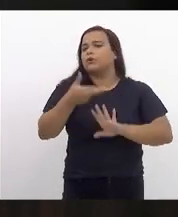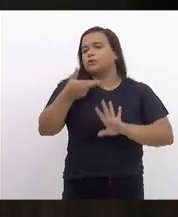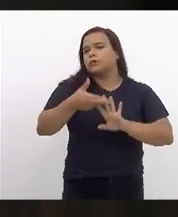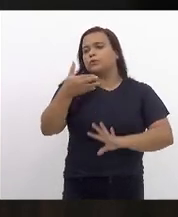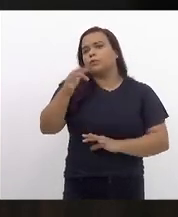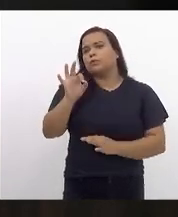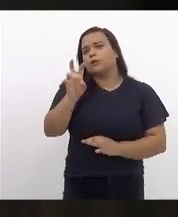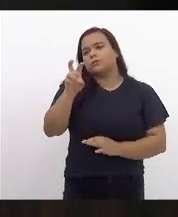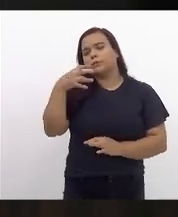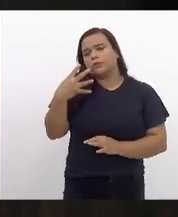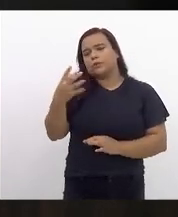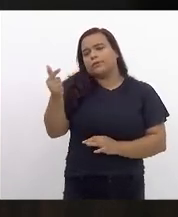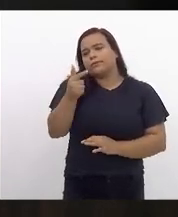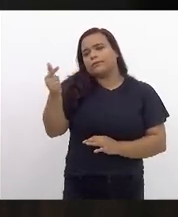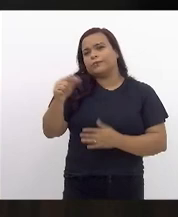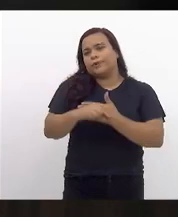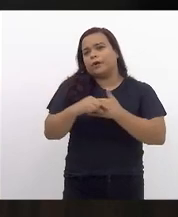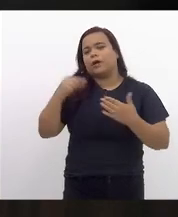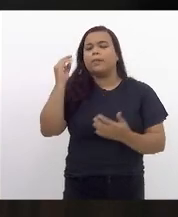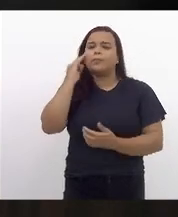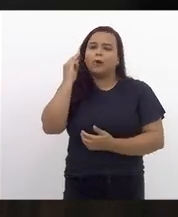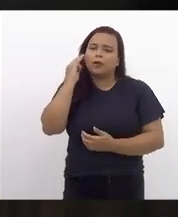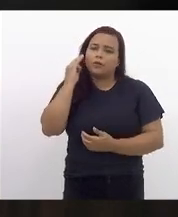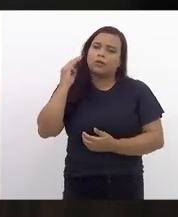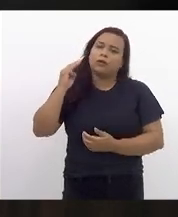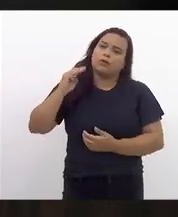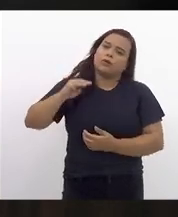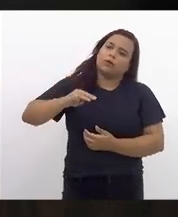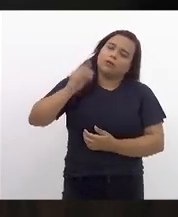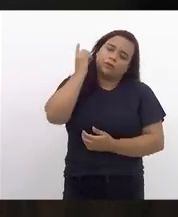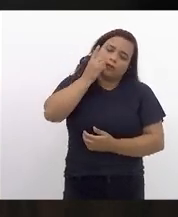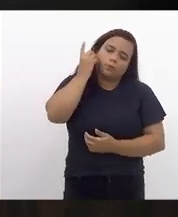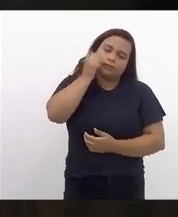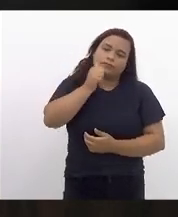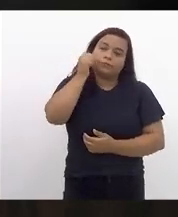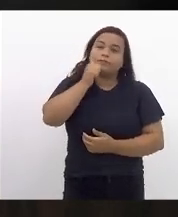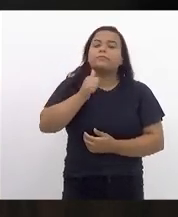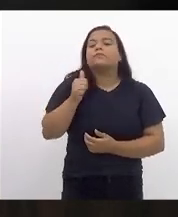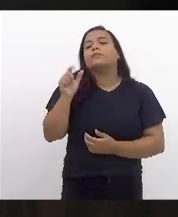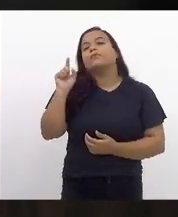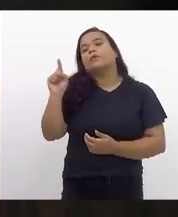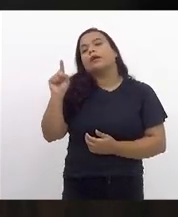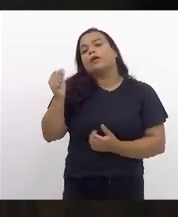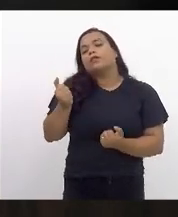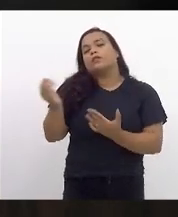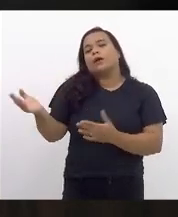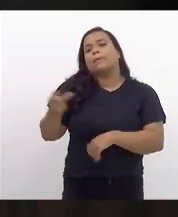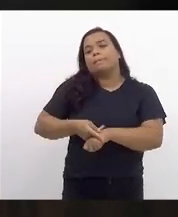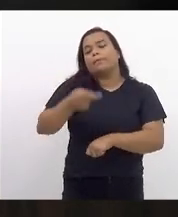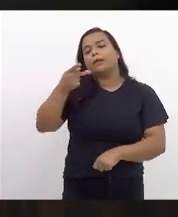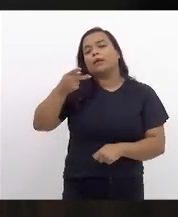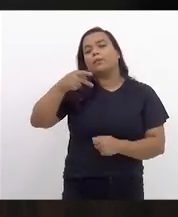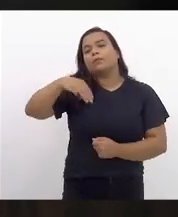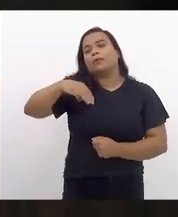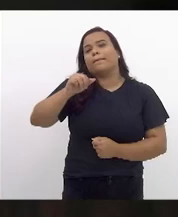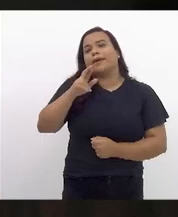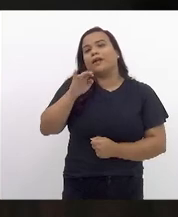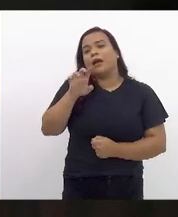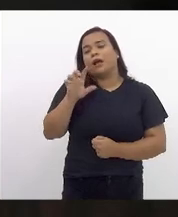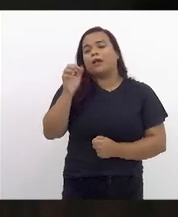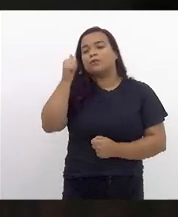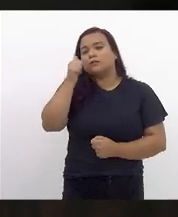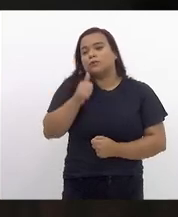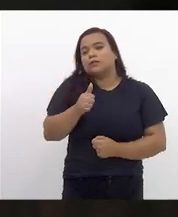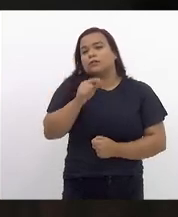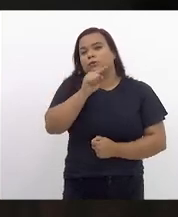1054-22, de autoria da deputada Mônica Francisco, concede o prêmio Marielle Franco a dona Iraci, parecida da Comissão de Normas Internas e Proporções Externas, favorável,